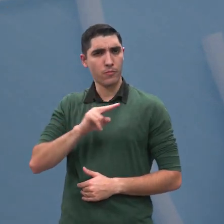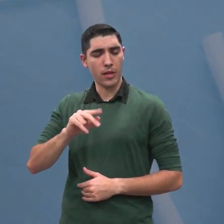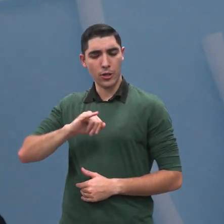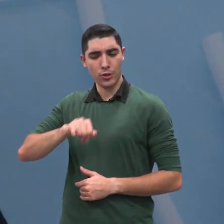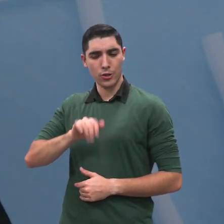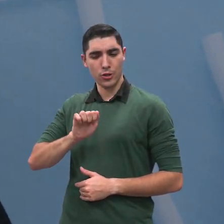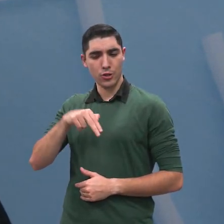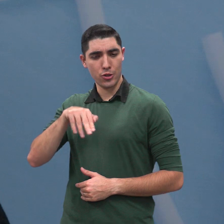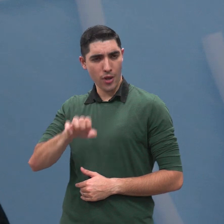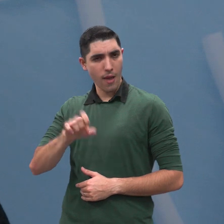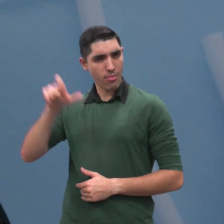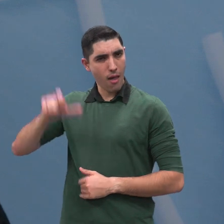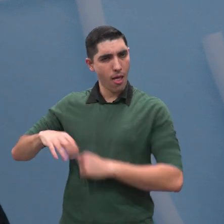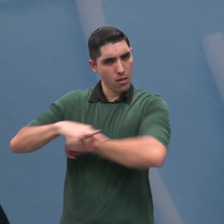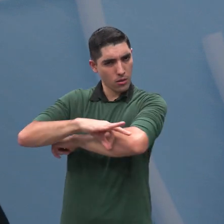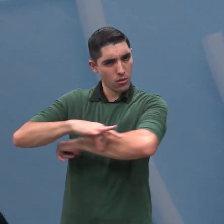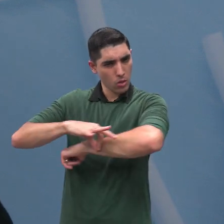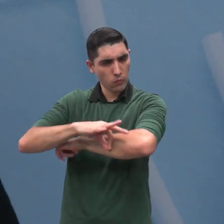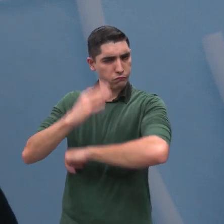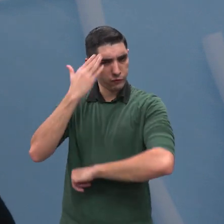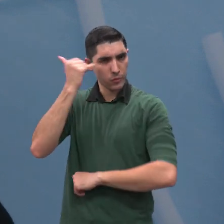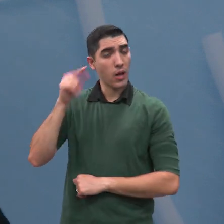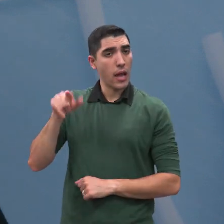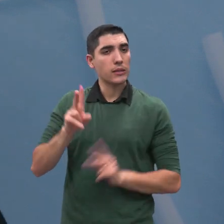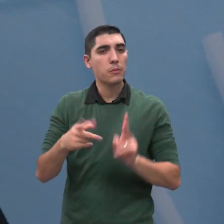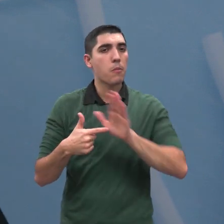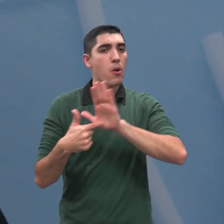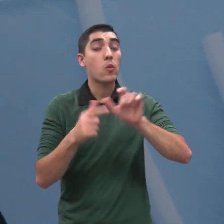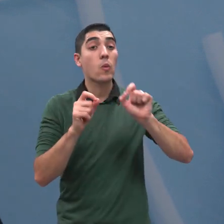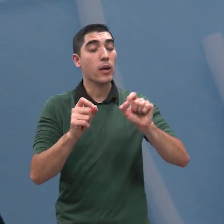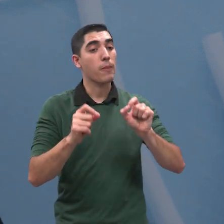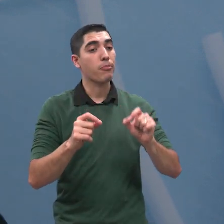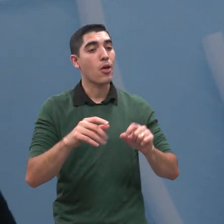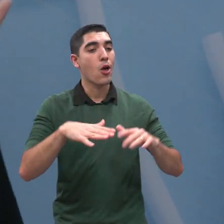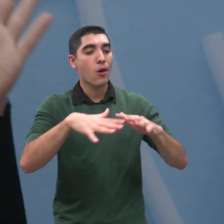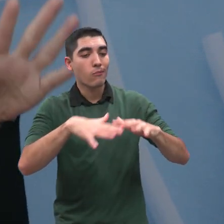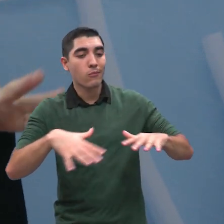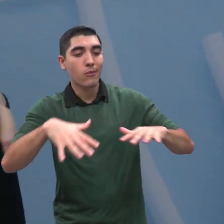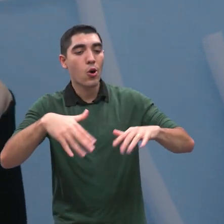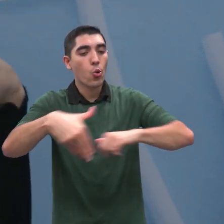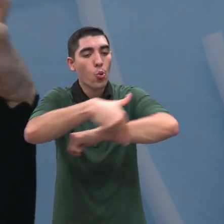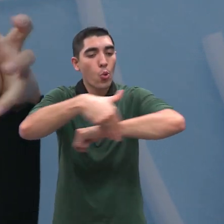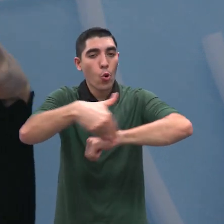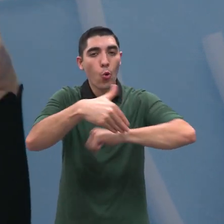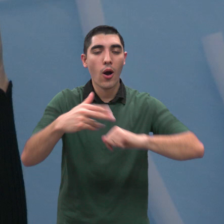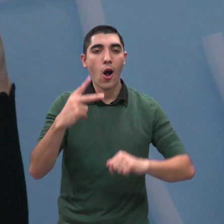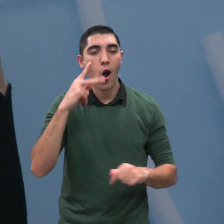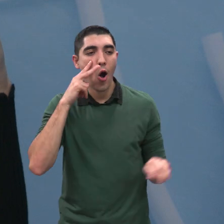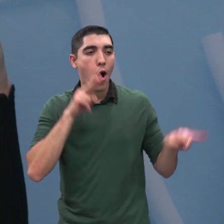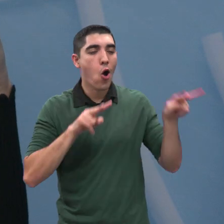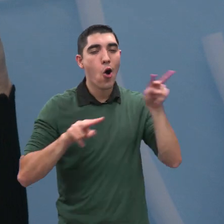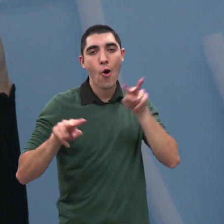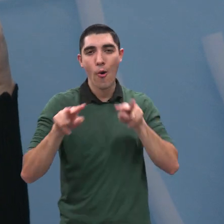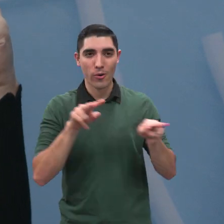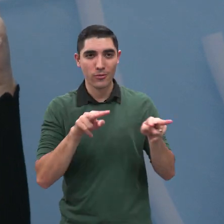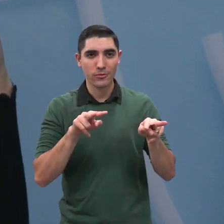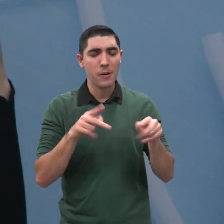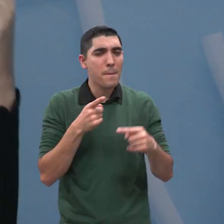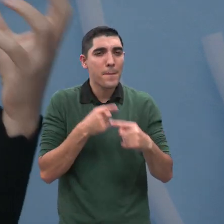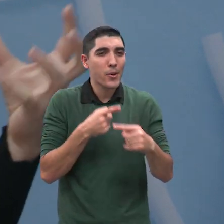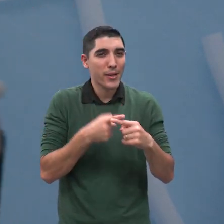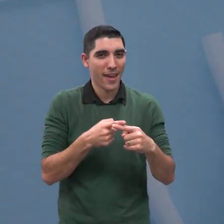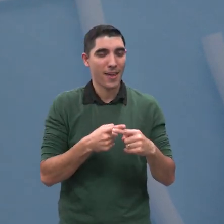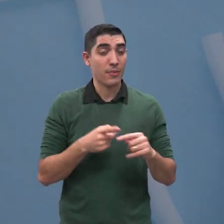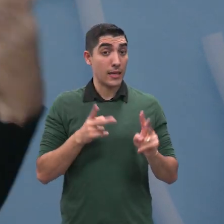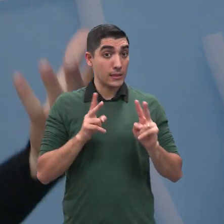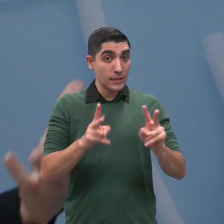Jane Jacobs, que ela usava o termo olhos da rua, né? Que, ou seja, é uma sensação ali de segurança